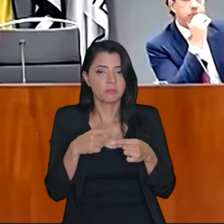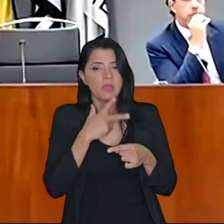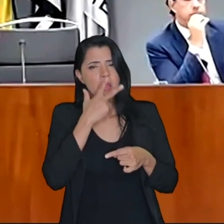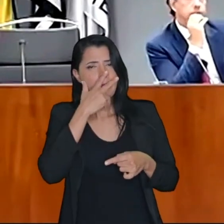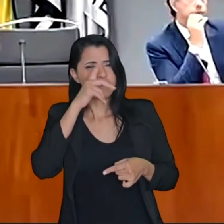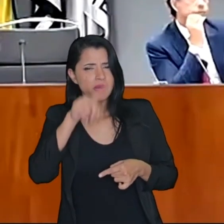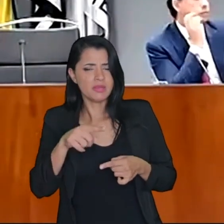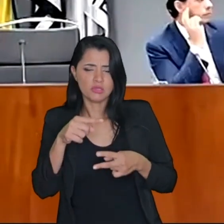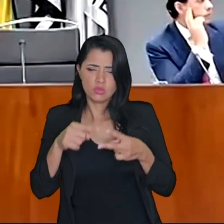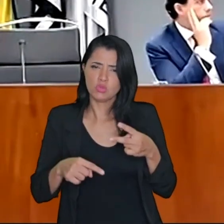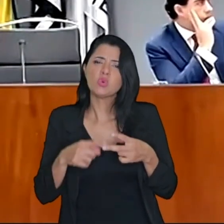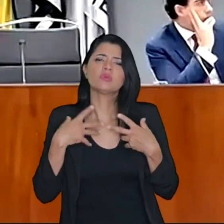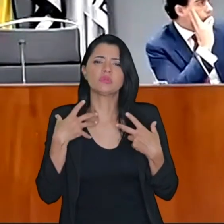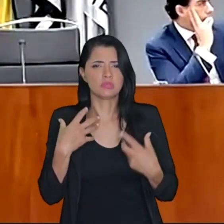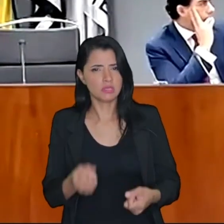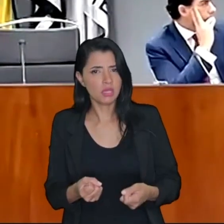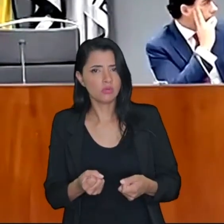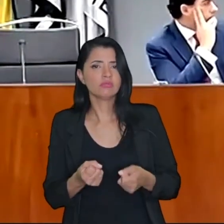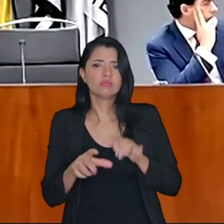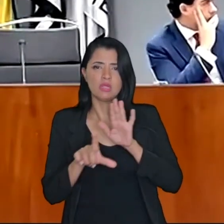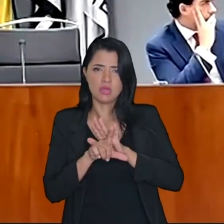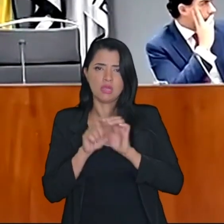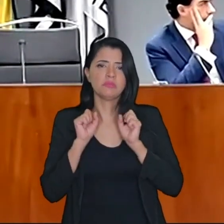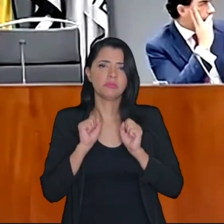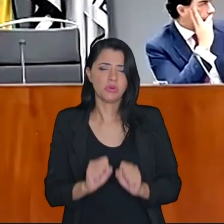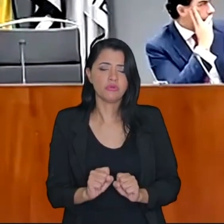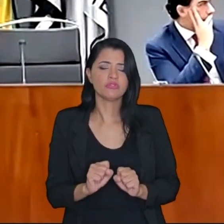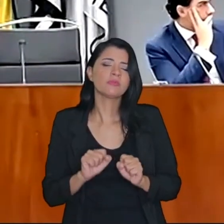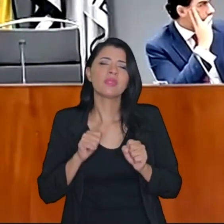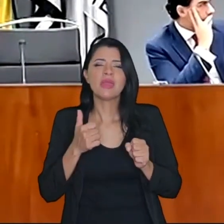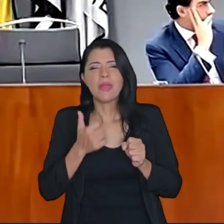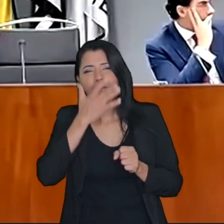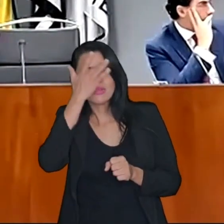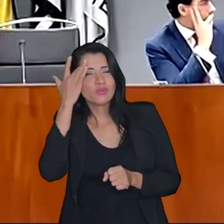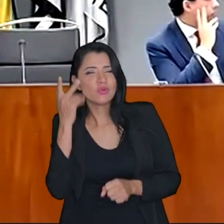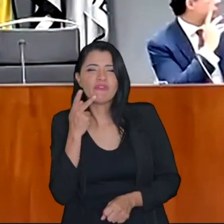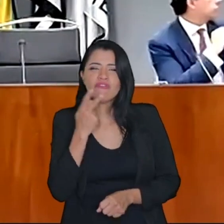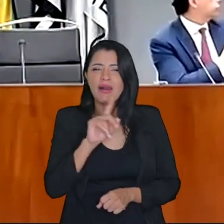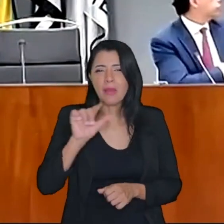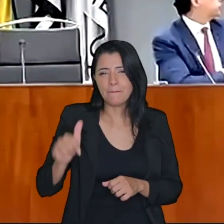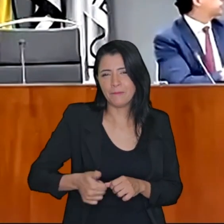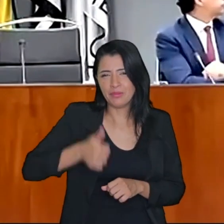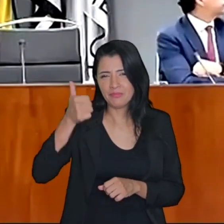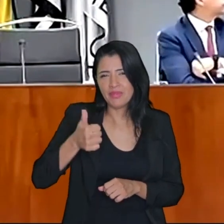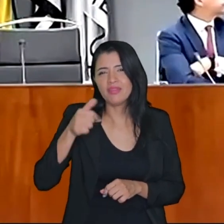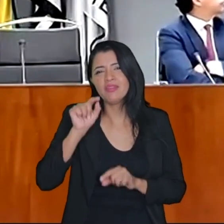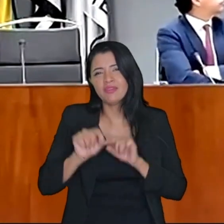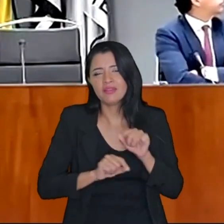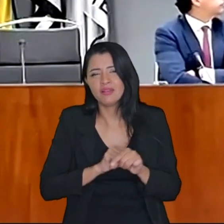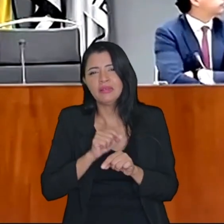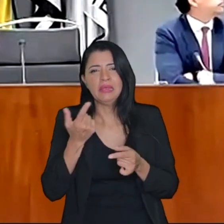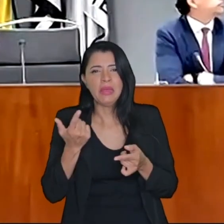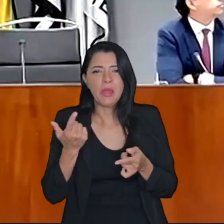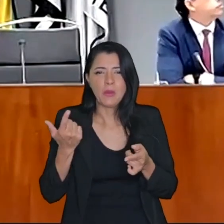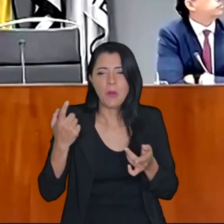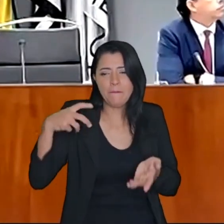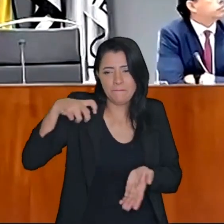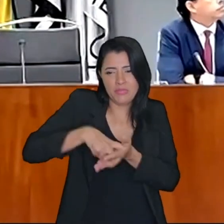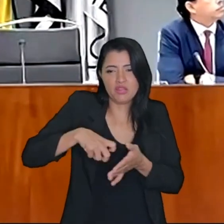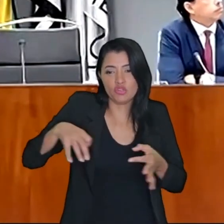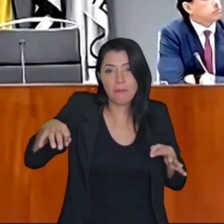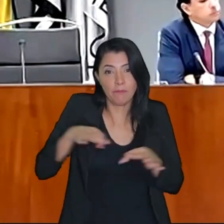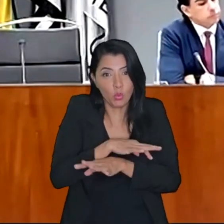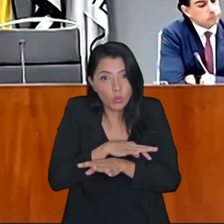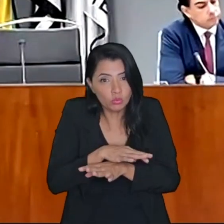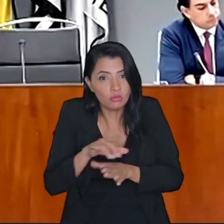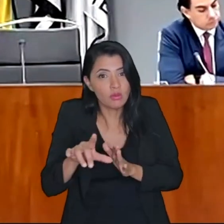que ambos são admitidos em lei. Tá? Muita gente diz que essa primeira modalidade, com as penas já